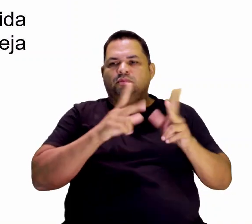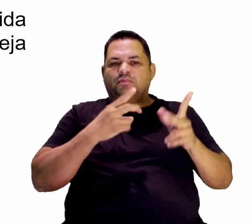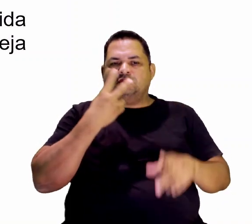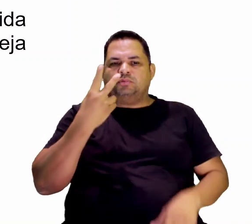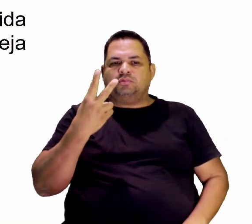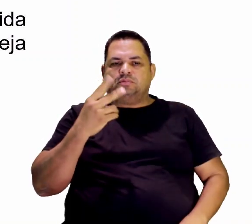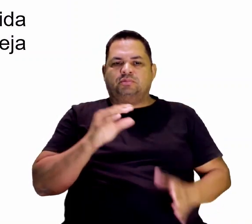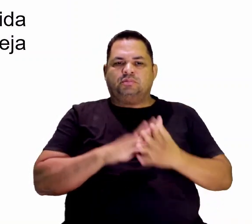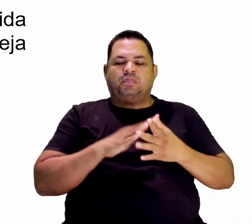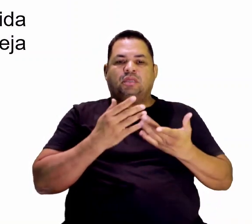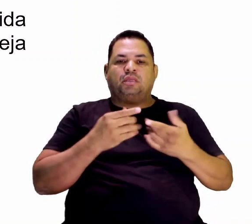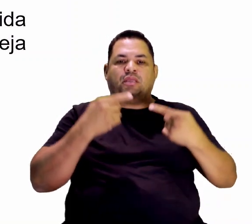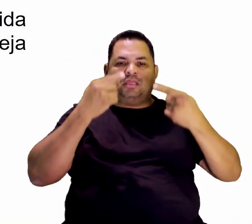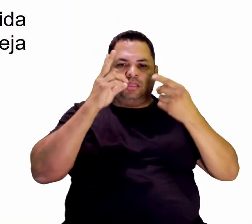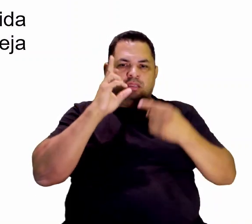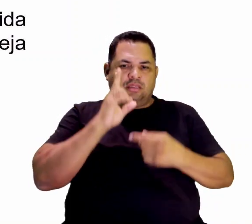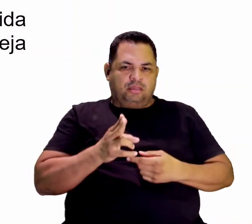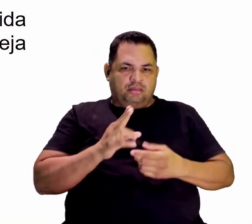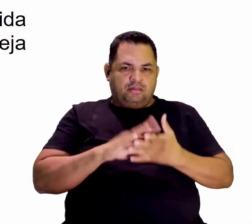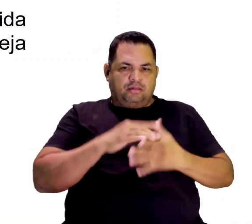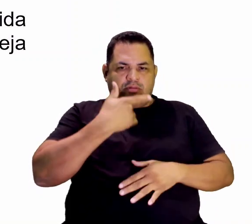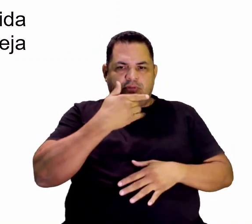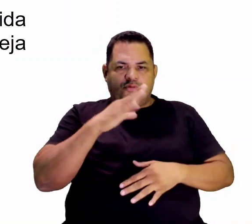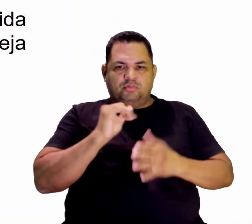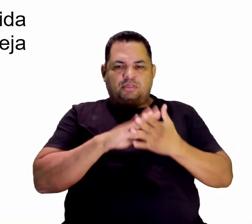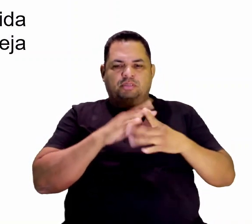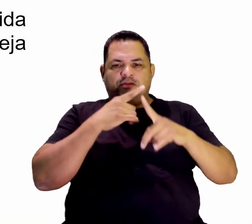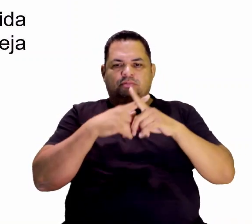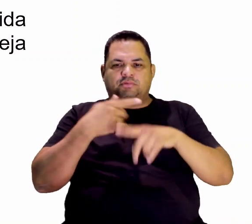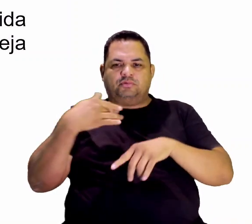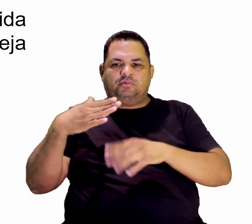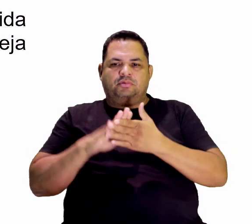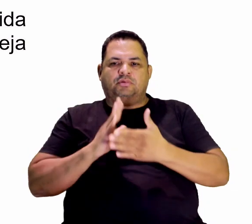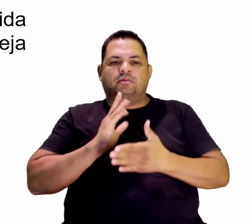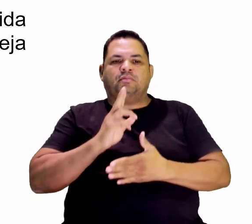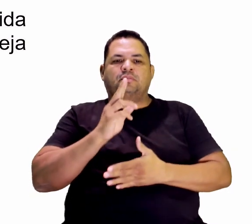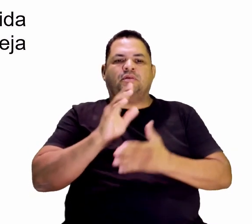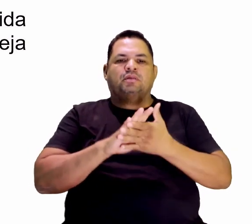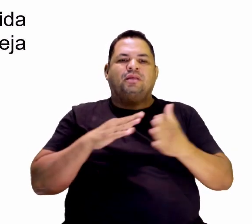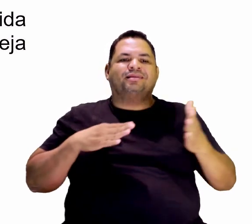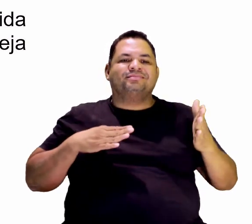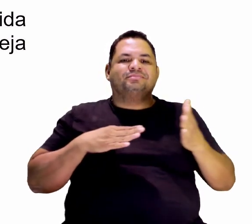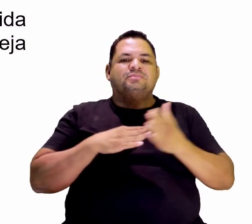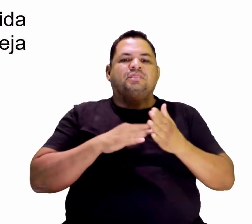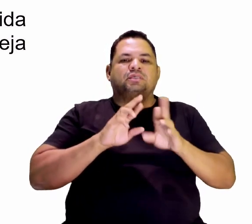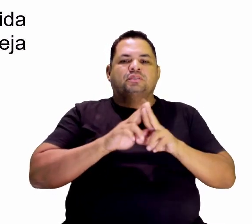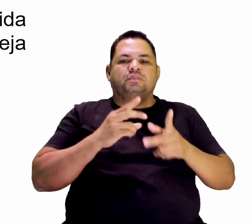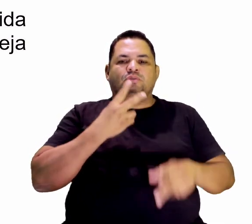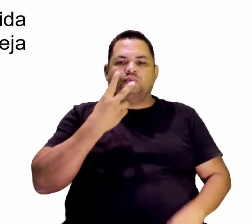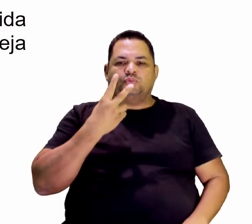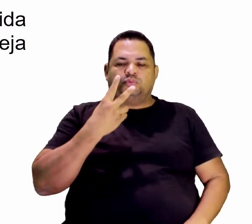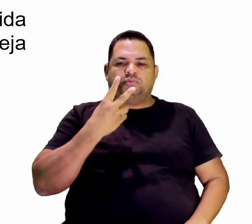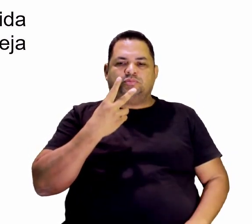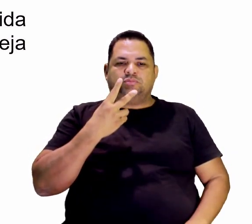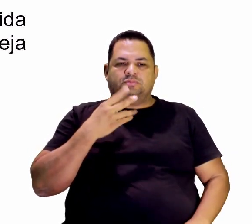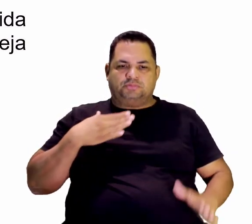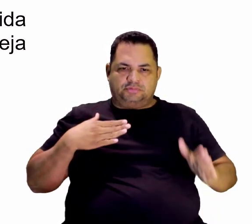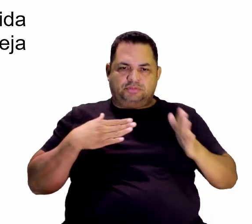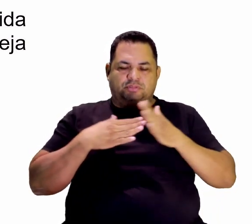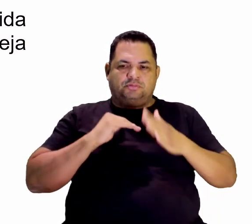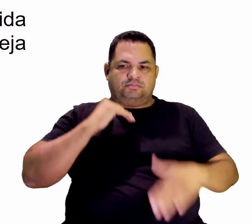primeiro deles é o vôlei, né? O voleibol. Então, nós temos aqui no voleibol as principais regras são: